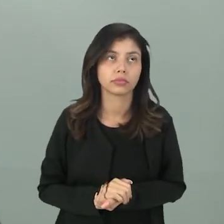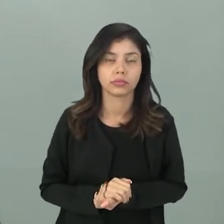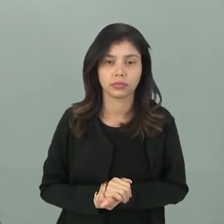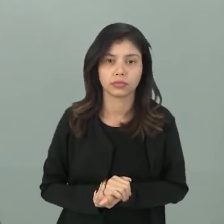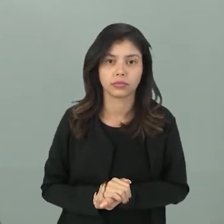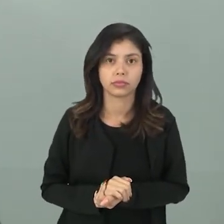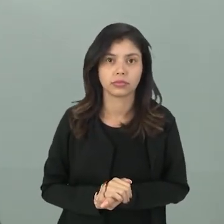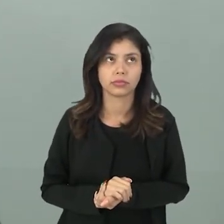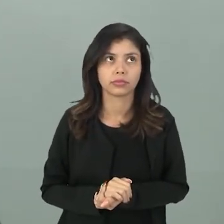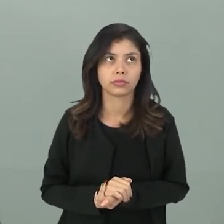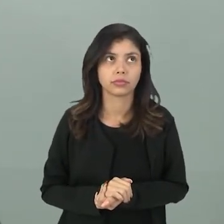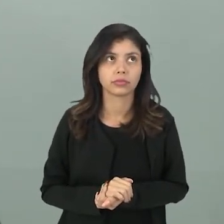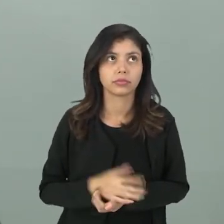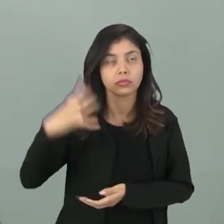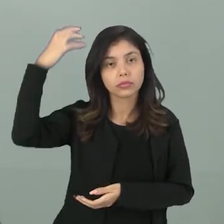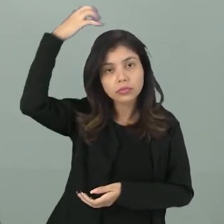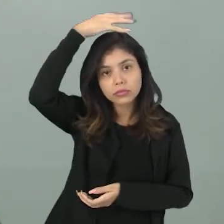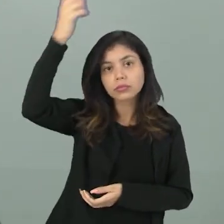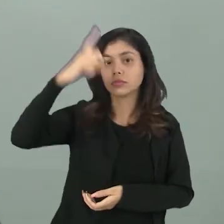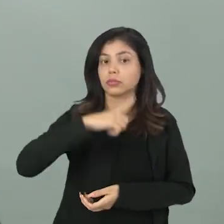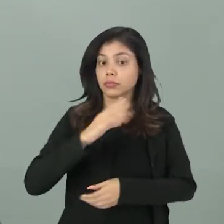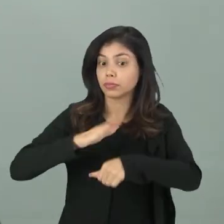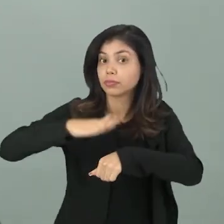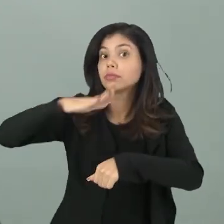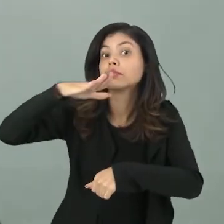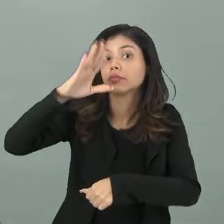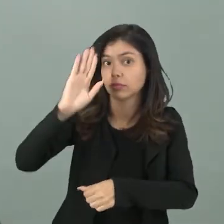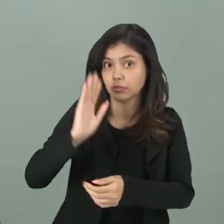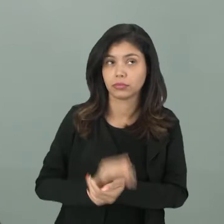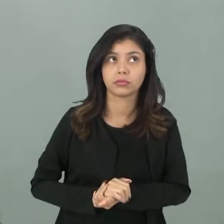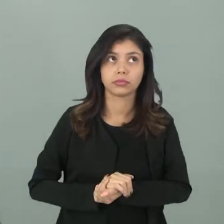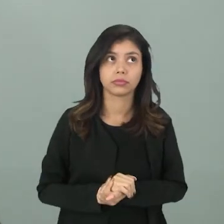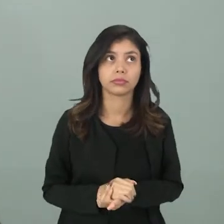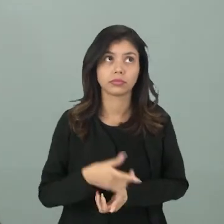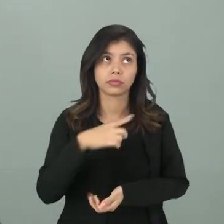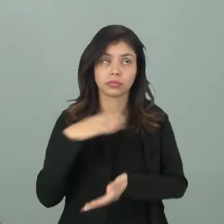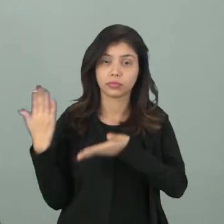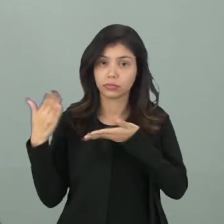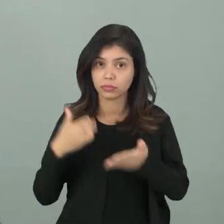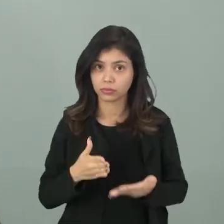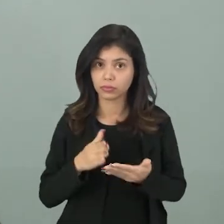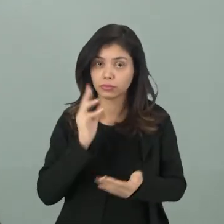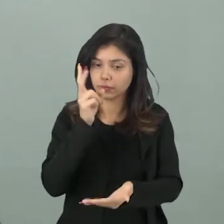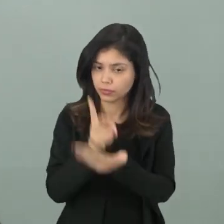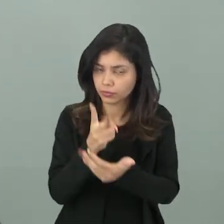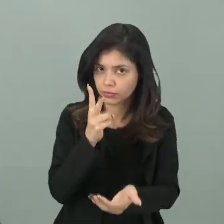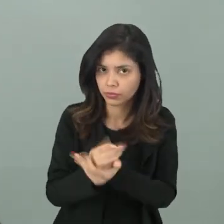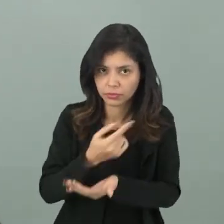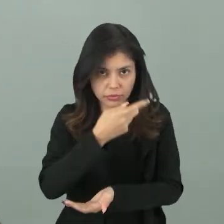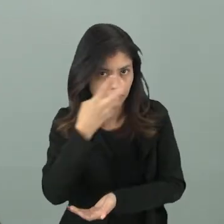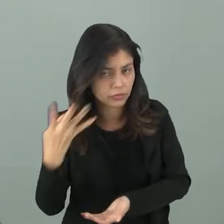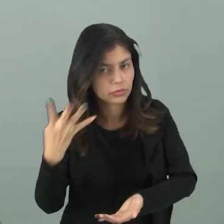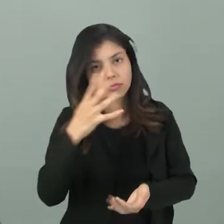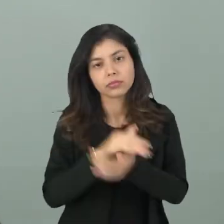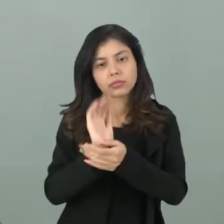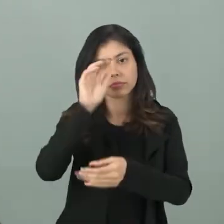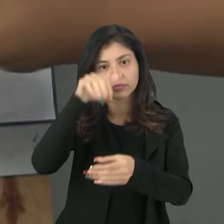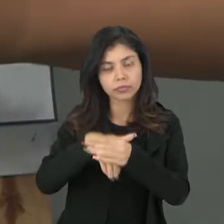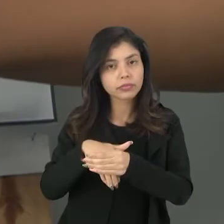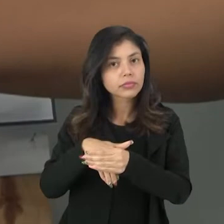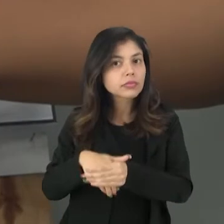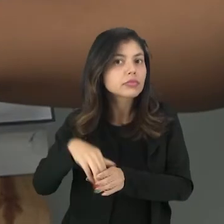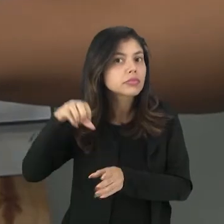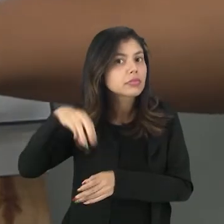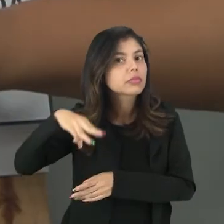votos o Cascão teria que ter a mais para chegar à mesma quantidade de votos